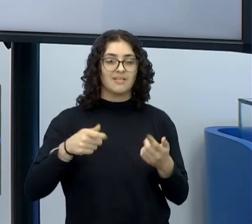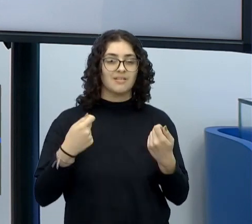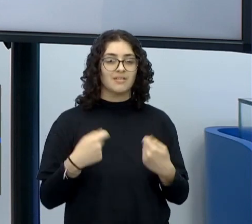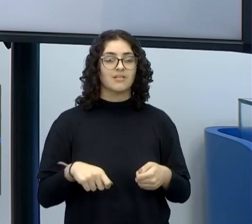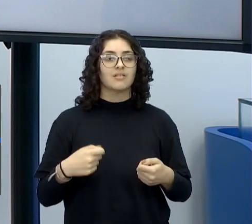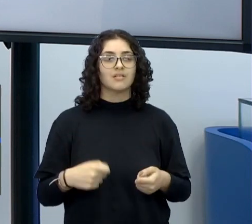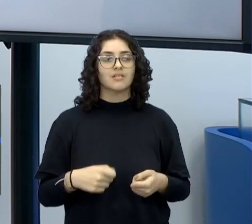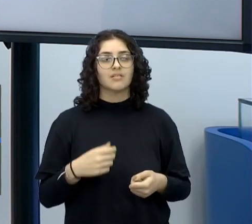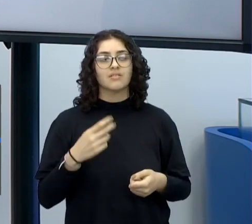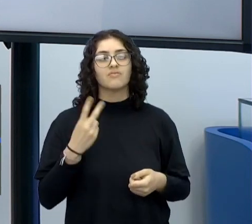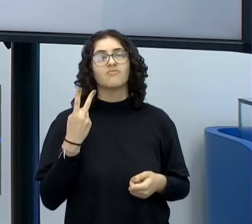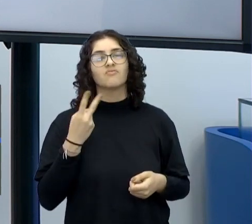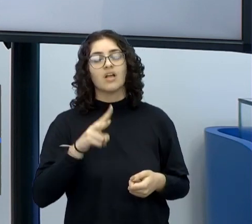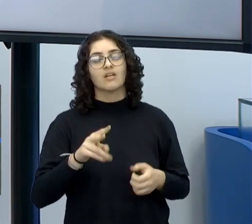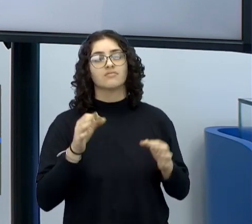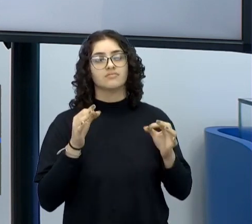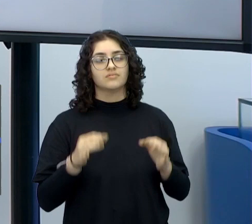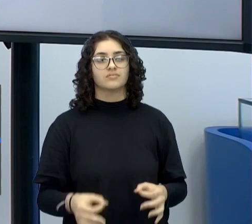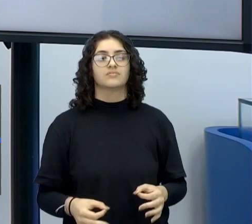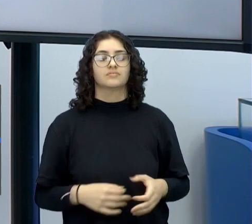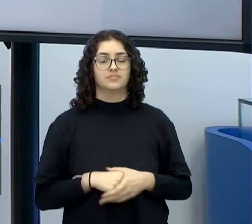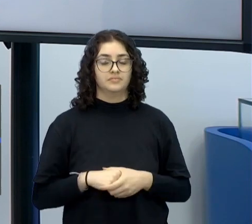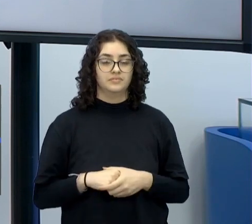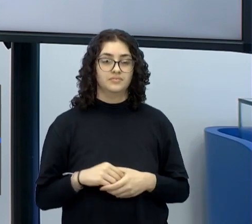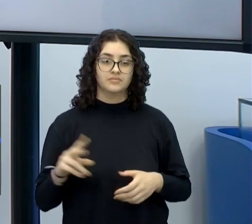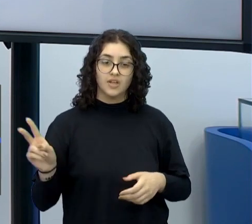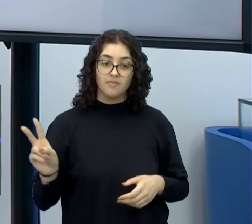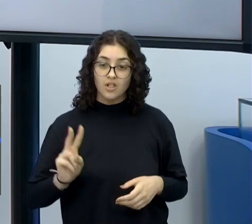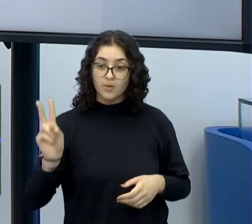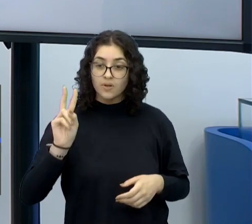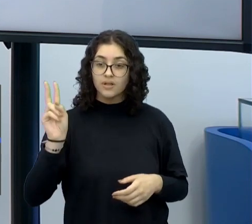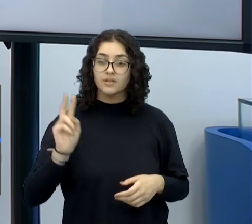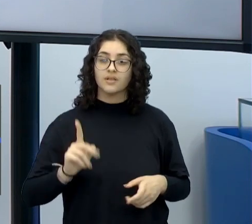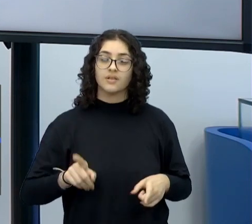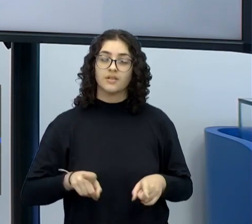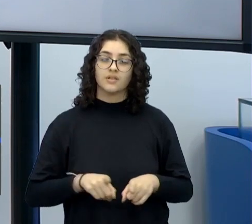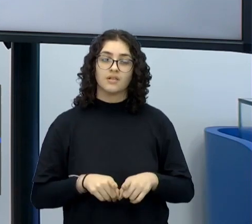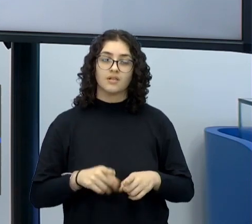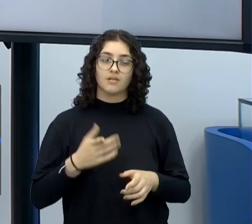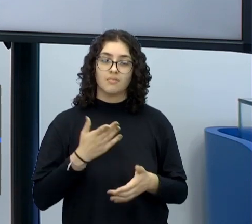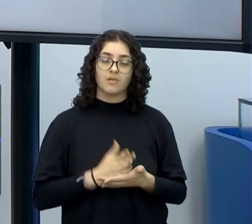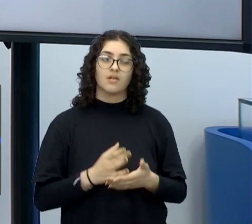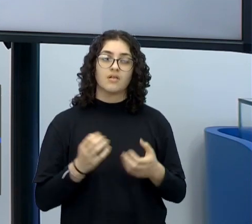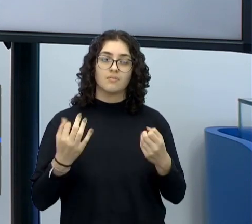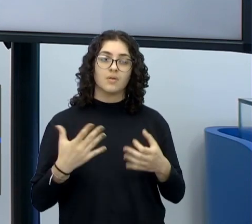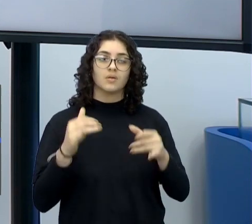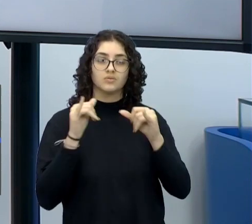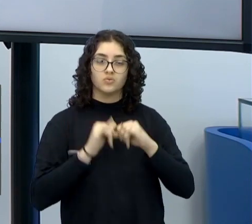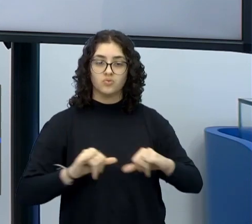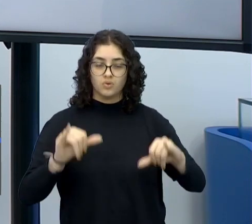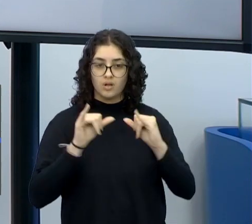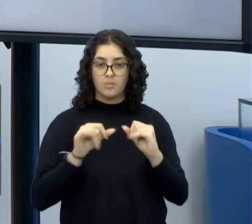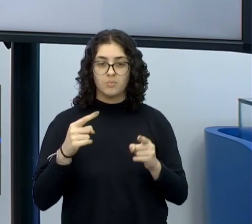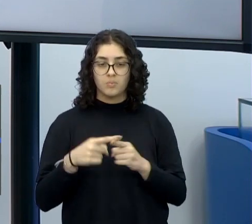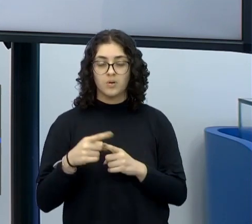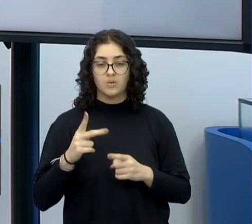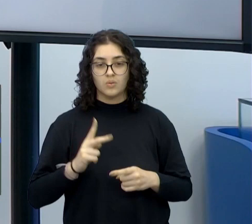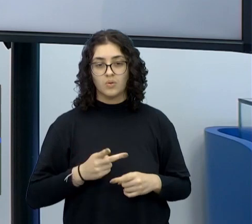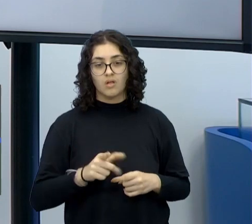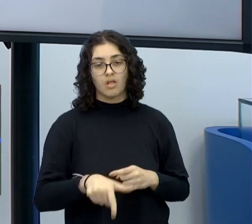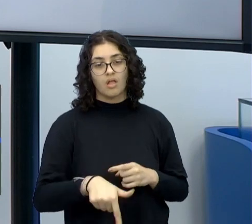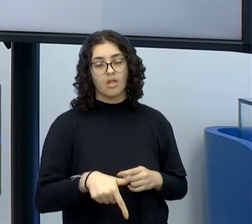precisamos reconhecê-las, tá? Reconhecer, valorizar e acabar falando, divulgando, porque isso mantém,